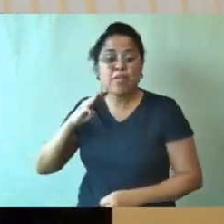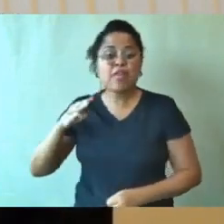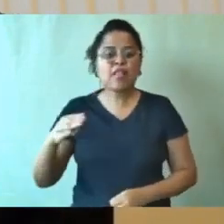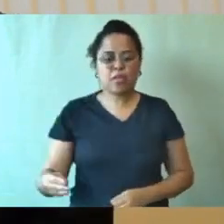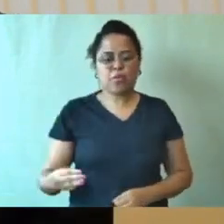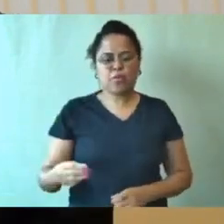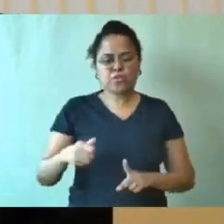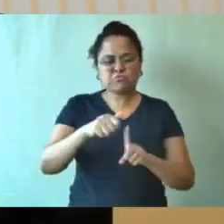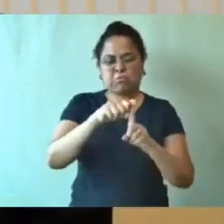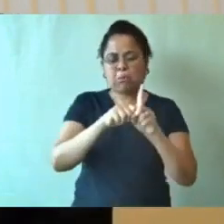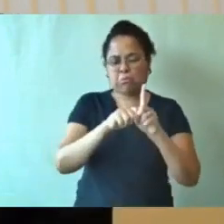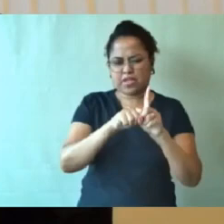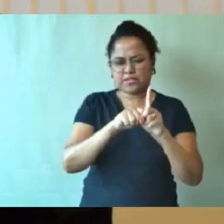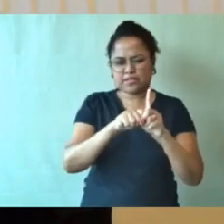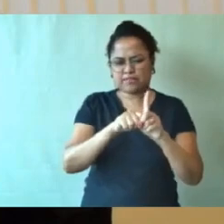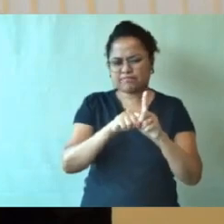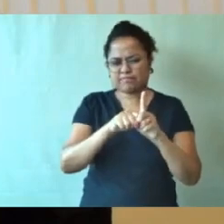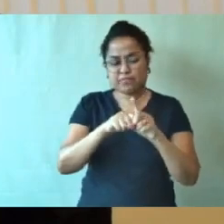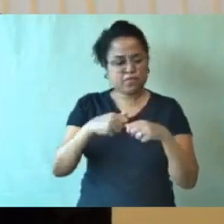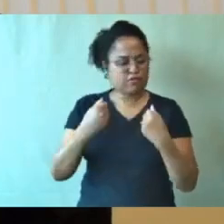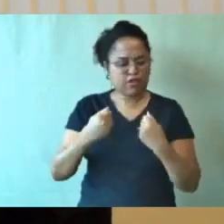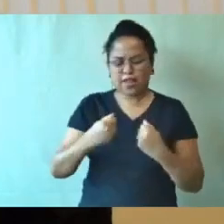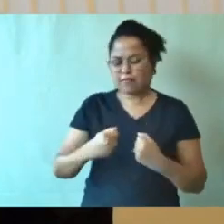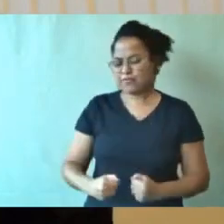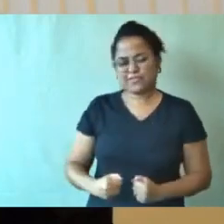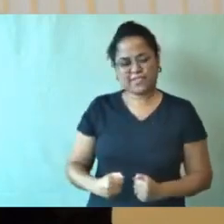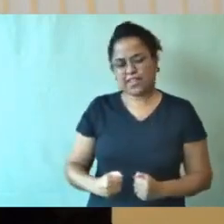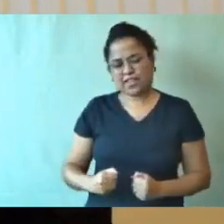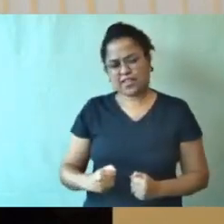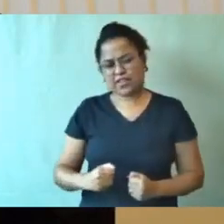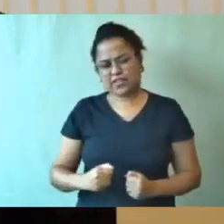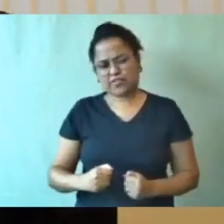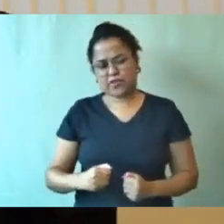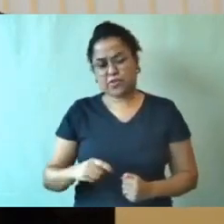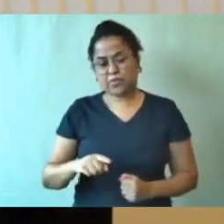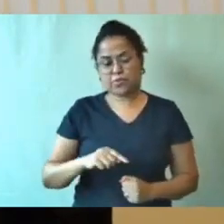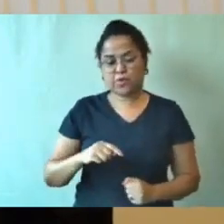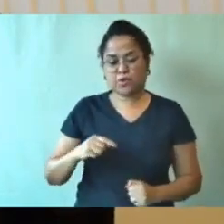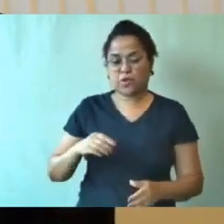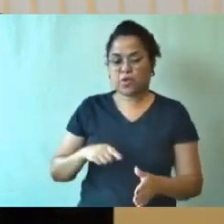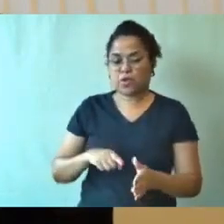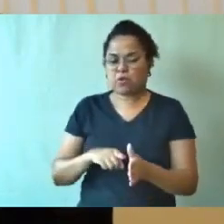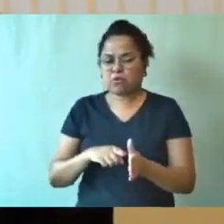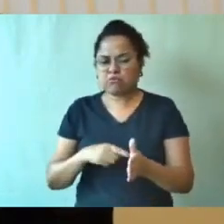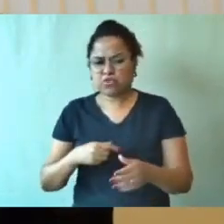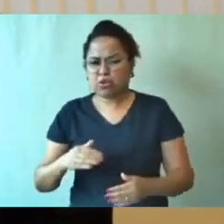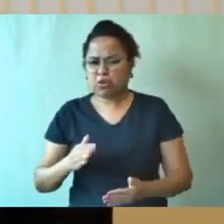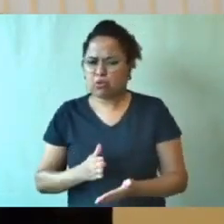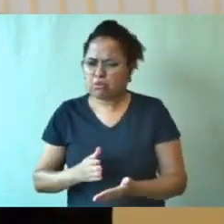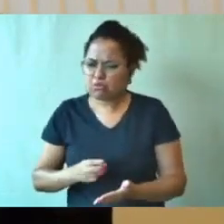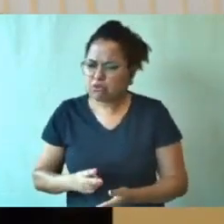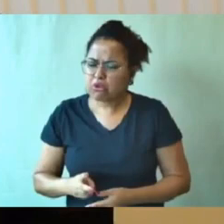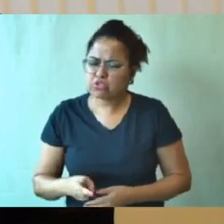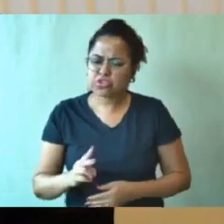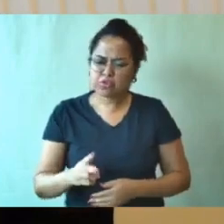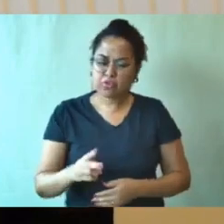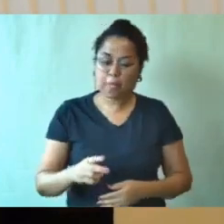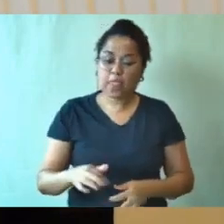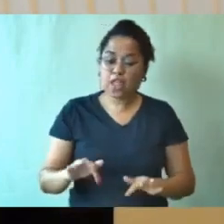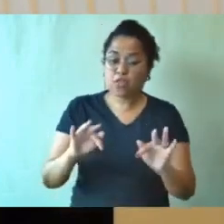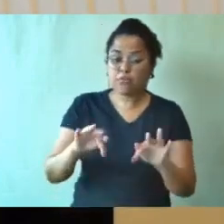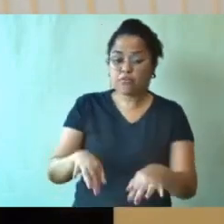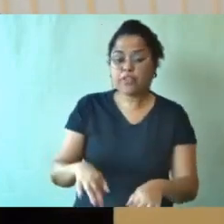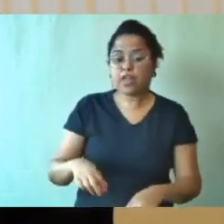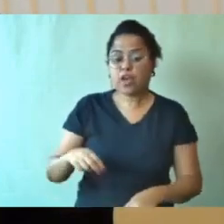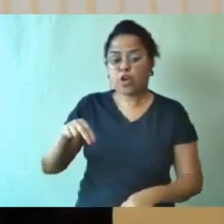conseguir cumprir o que era estipulado pelos quadros de horário e a programação operacional. A Viação Torres, no final de novembro e dezembro,